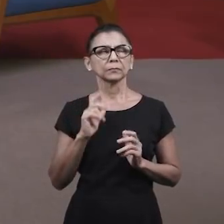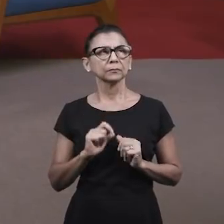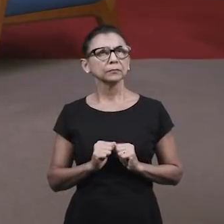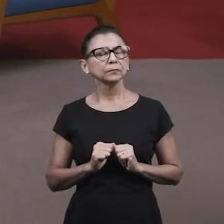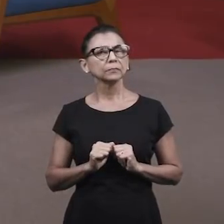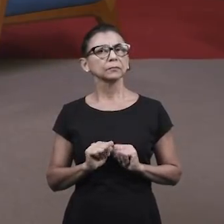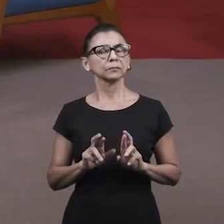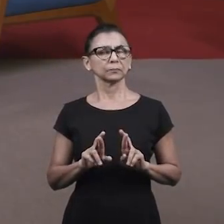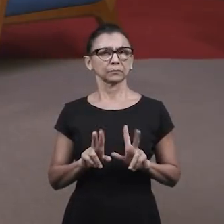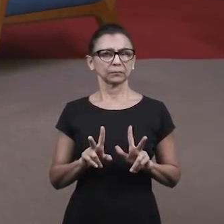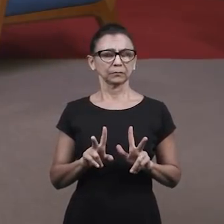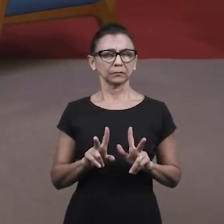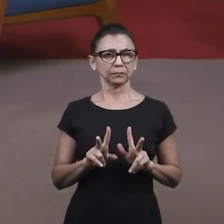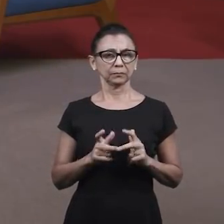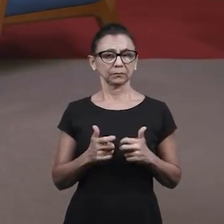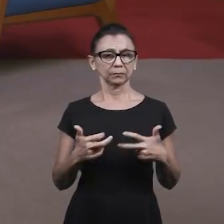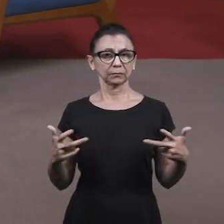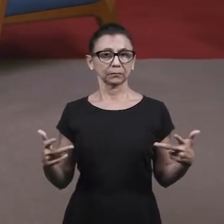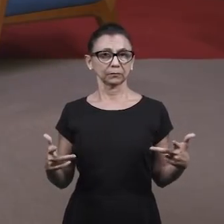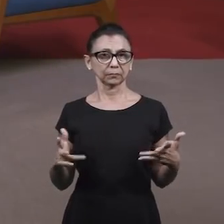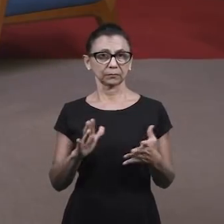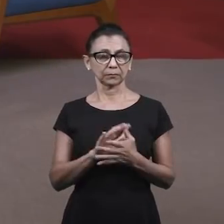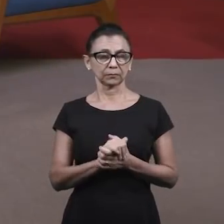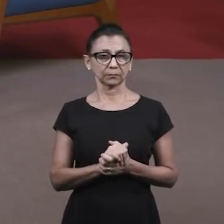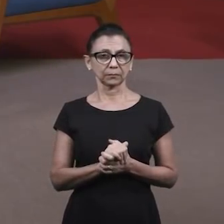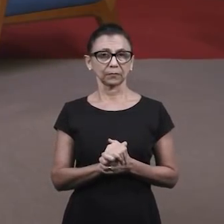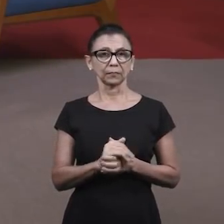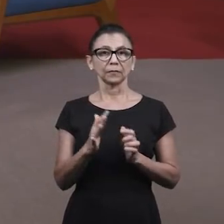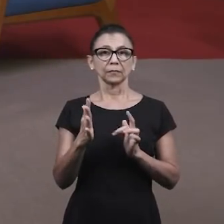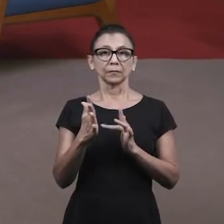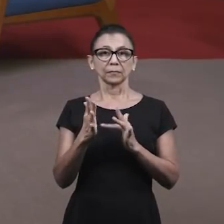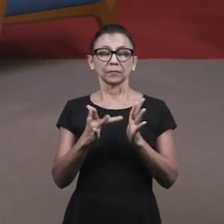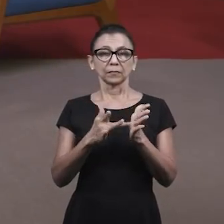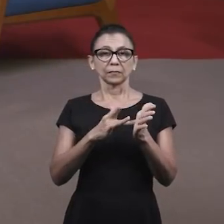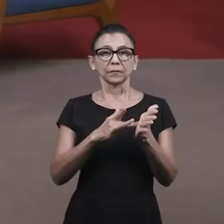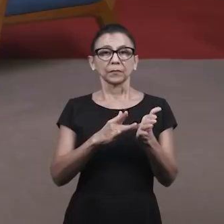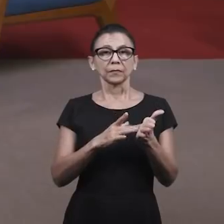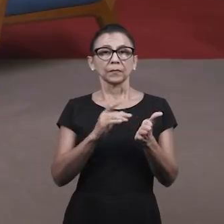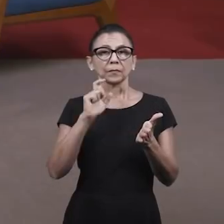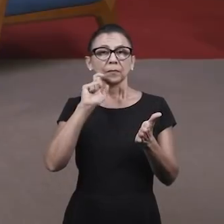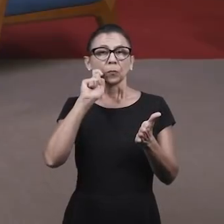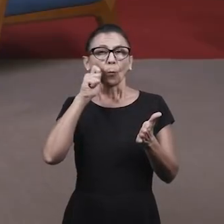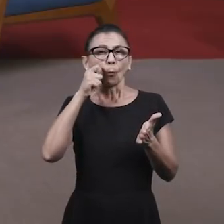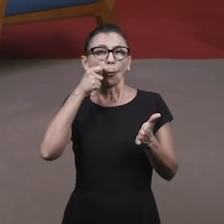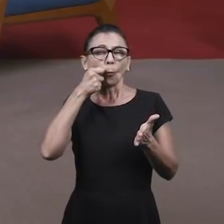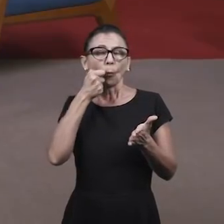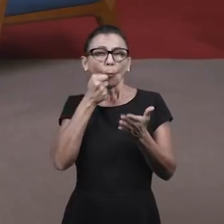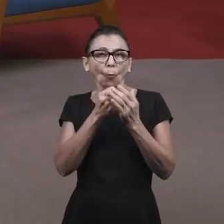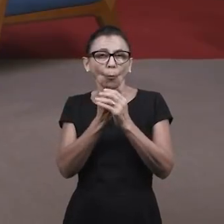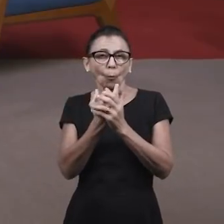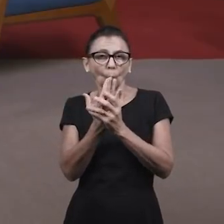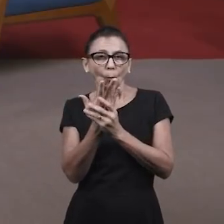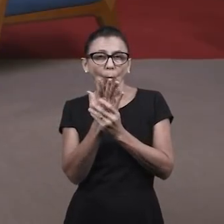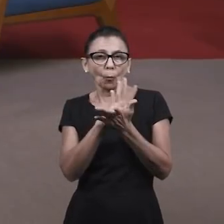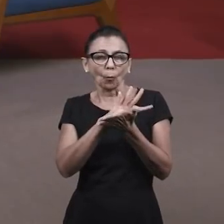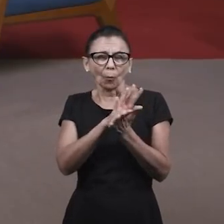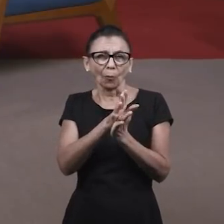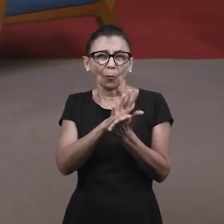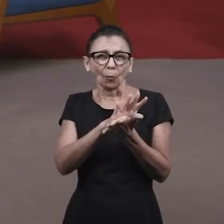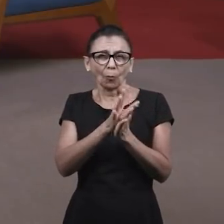Páscoa. E eles vão e preparam. Na hora da Páscoa, de servir, eu não tenho a menor dúvida que